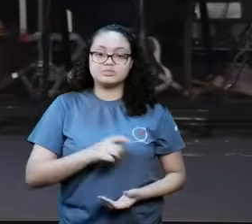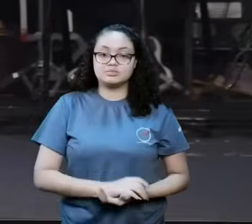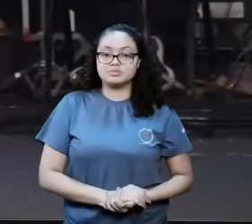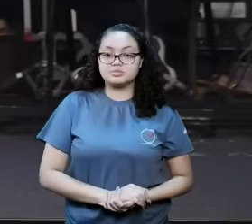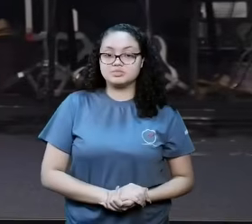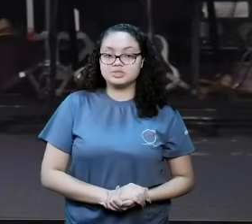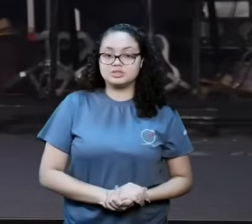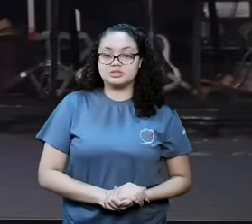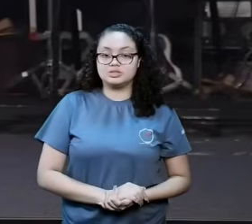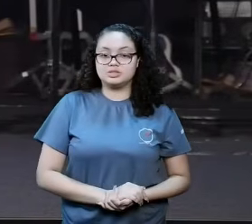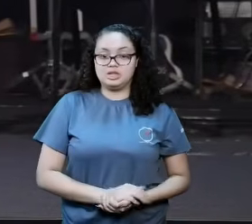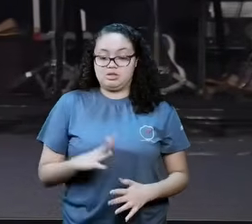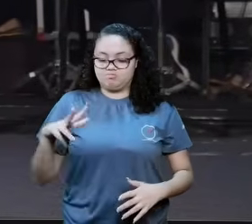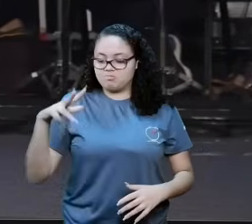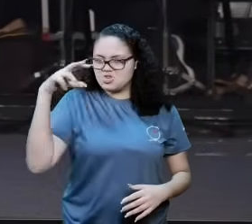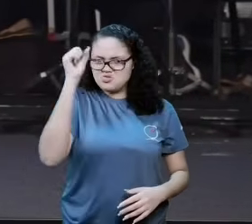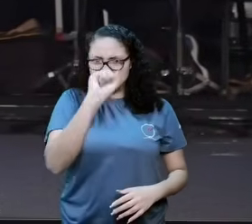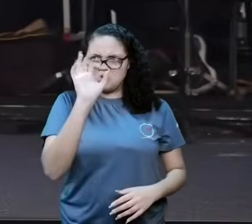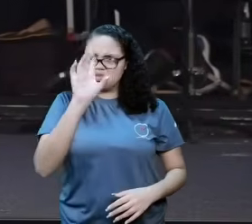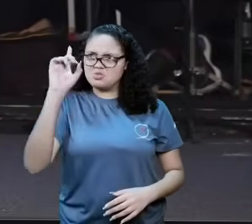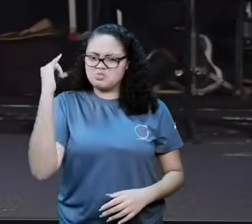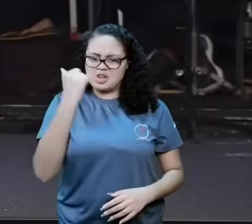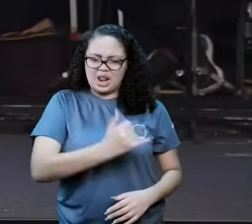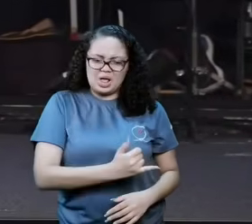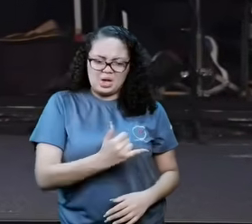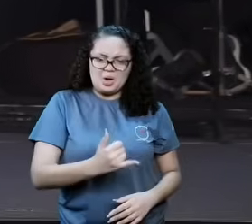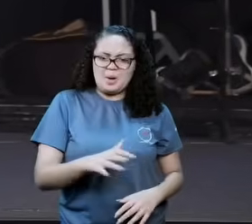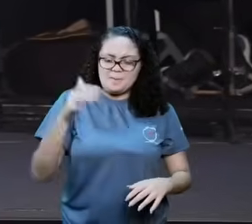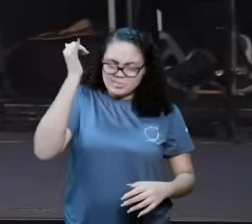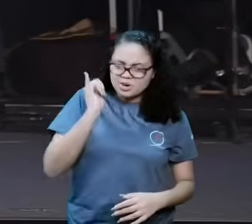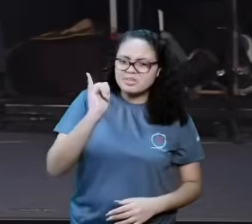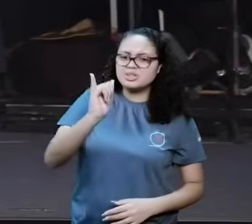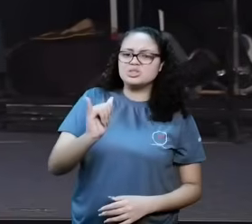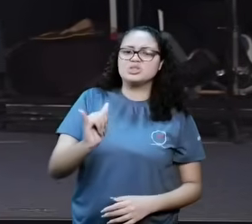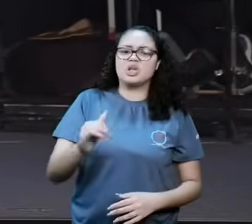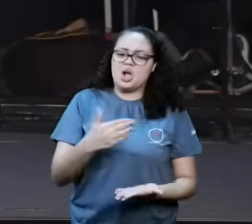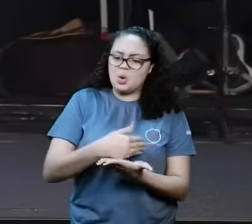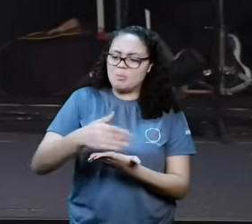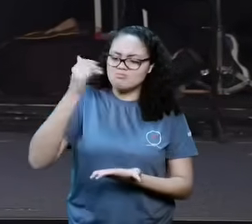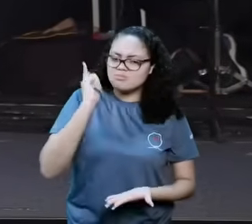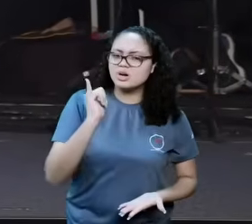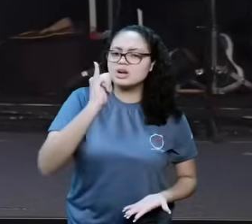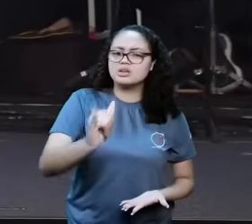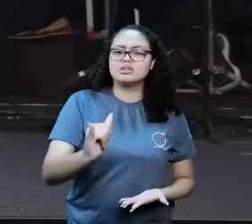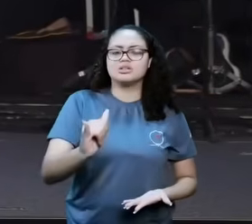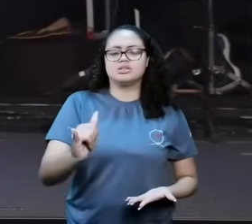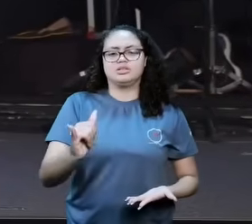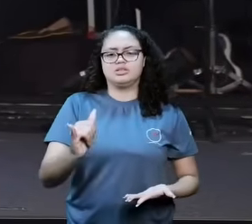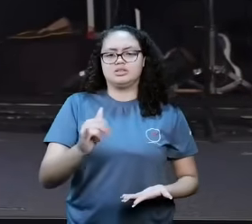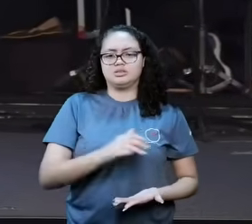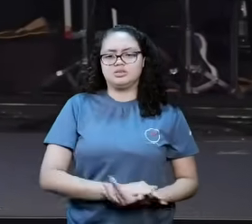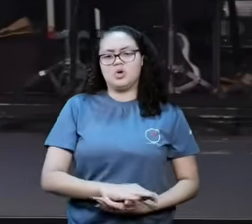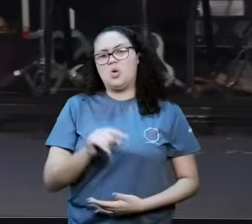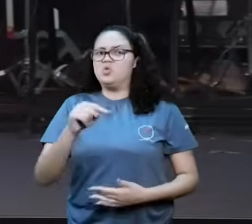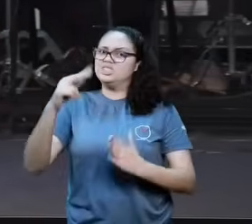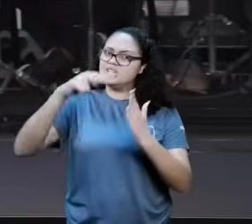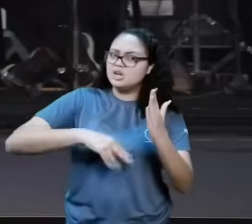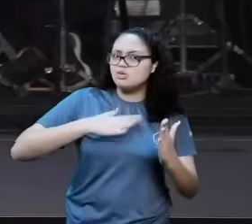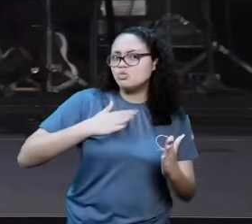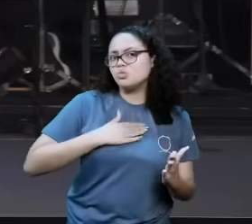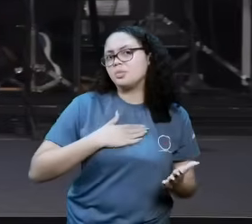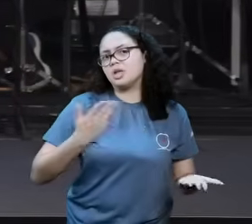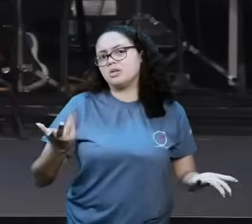Ai, olha que forte. Deus disse, profetiza. E ele começou a profetizar. Oh, mano, você leu comigo?